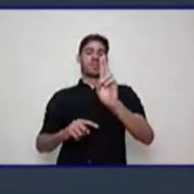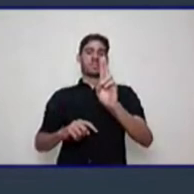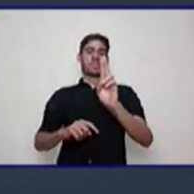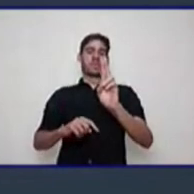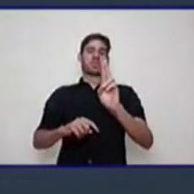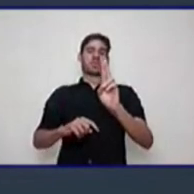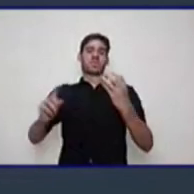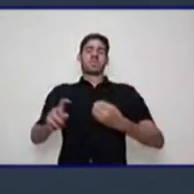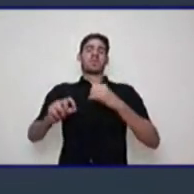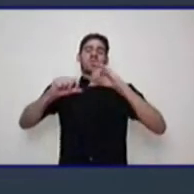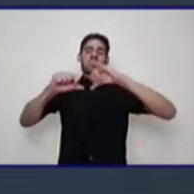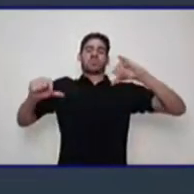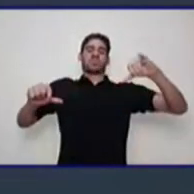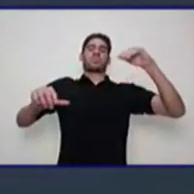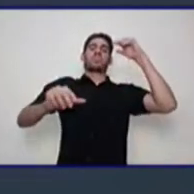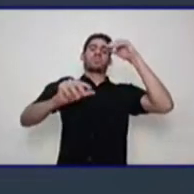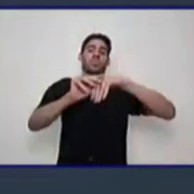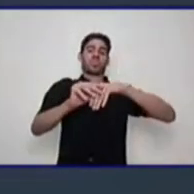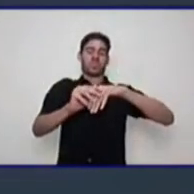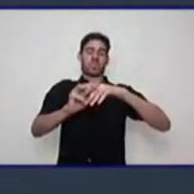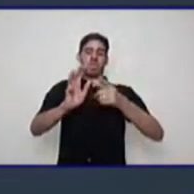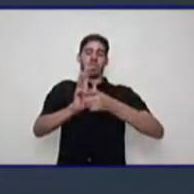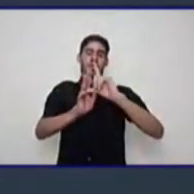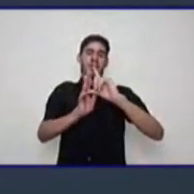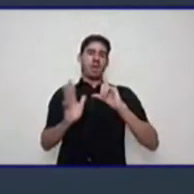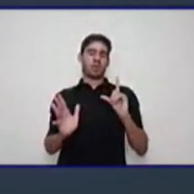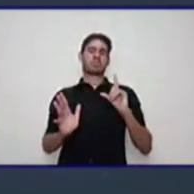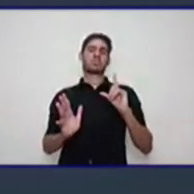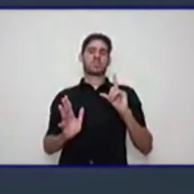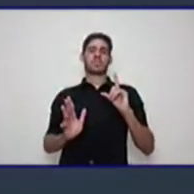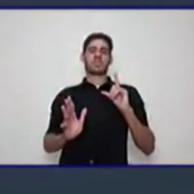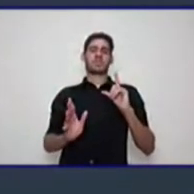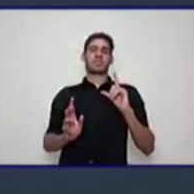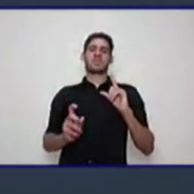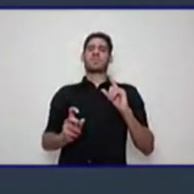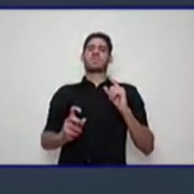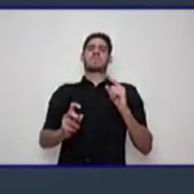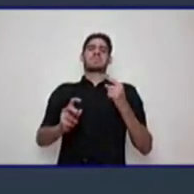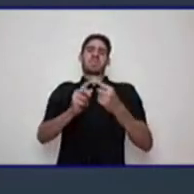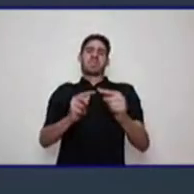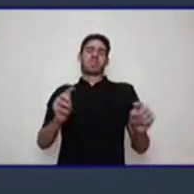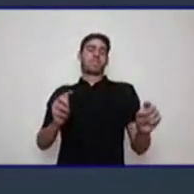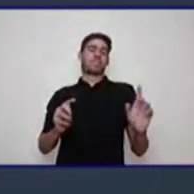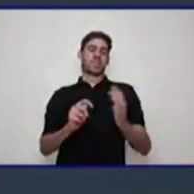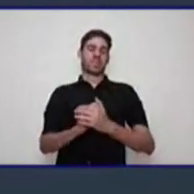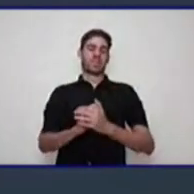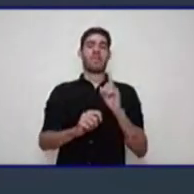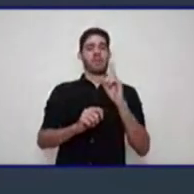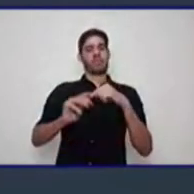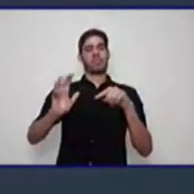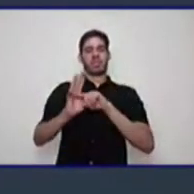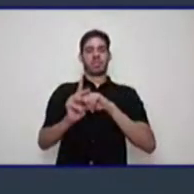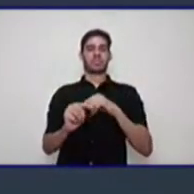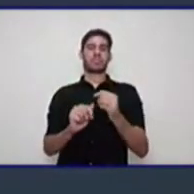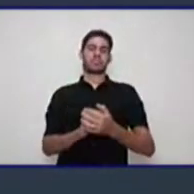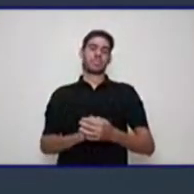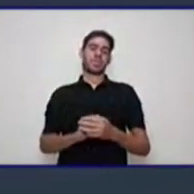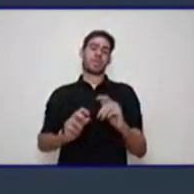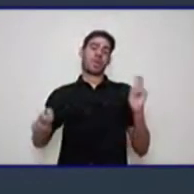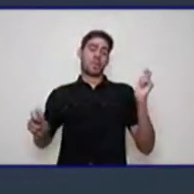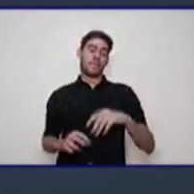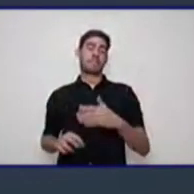por propaganda eleitoral antecipada de caráter negativo. Nessa hipótese